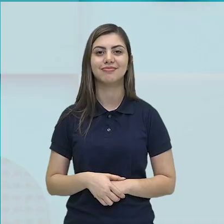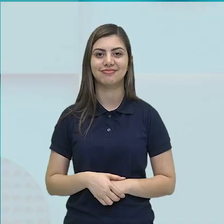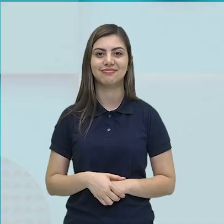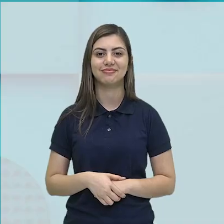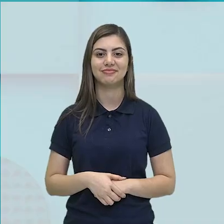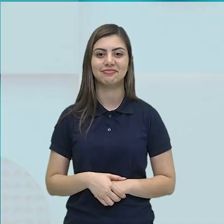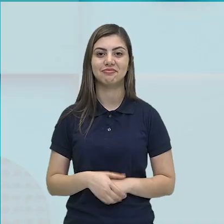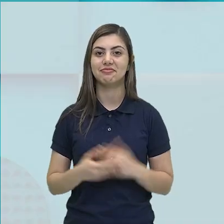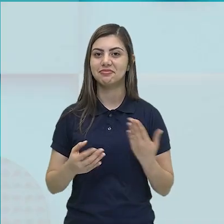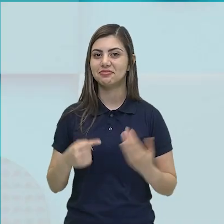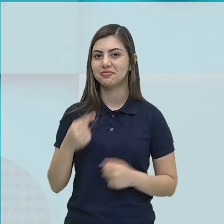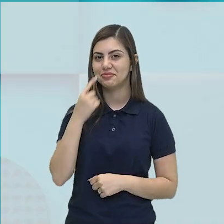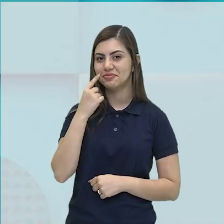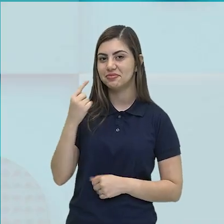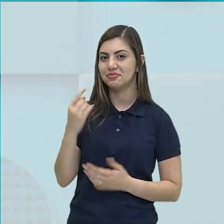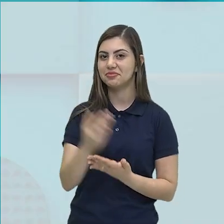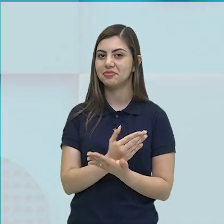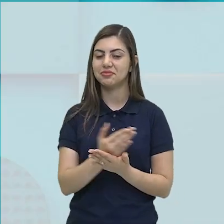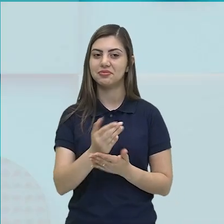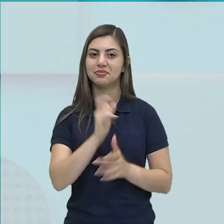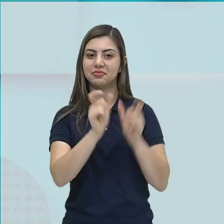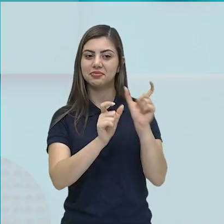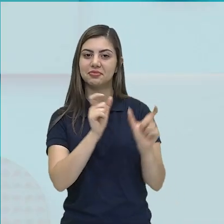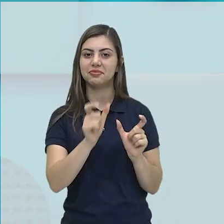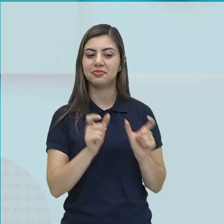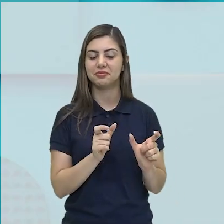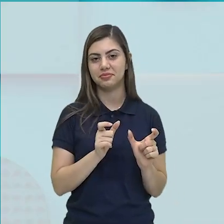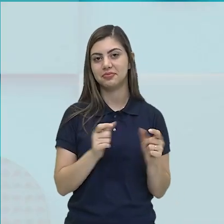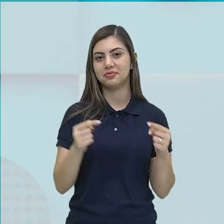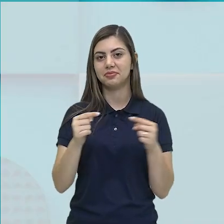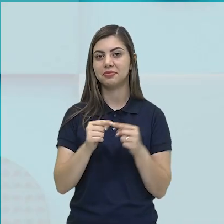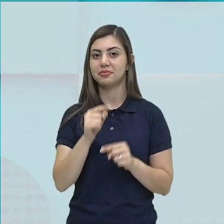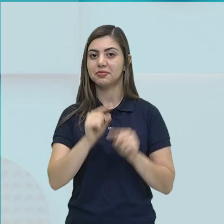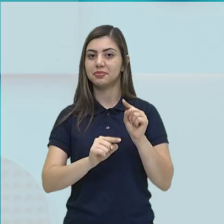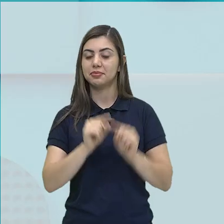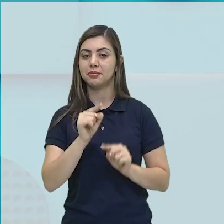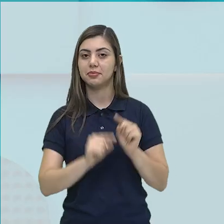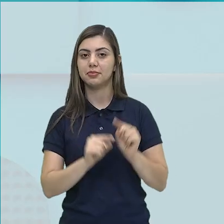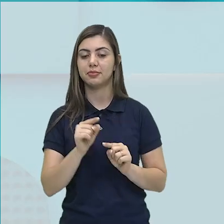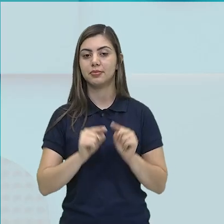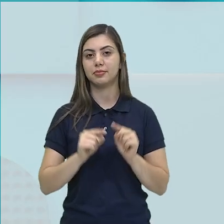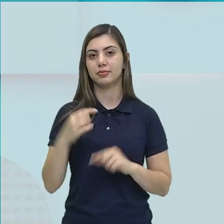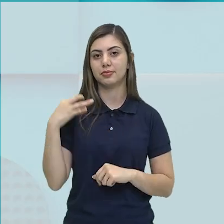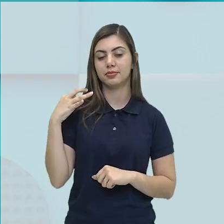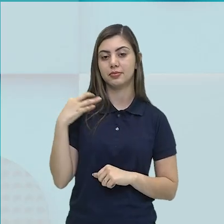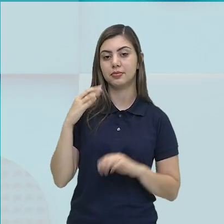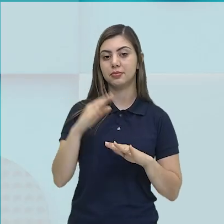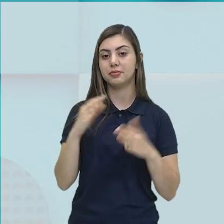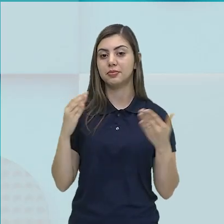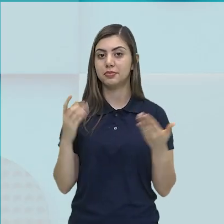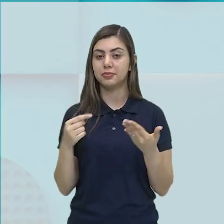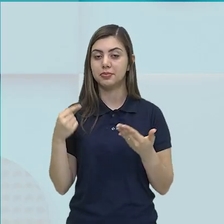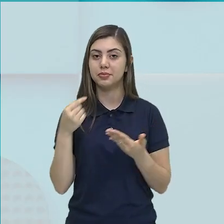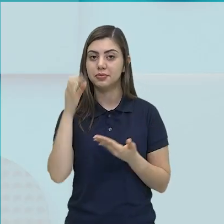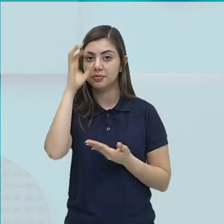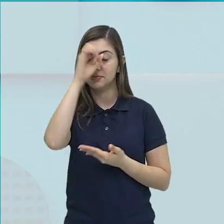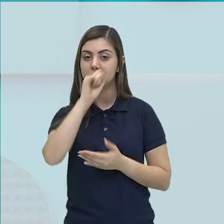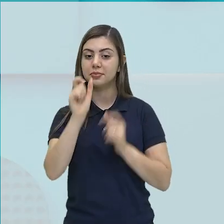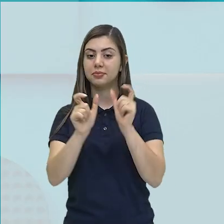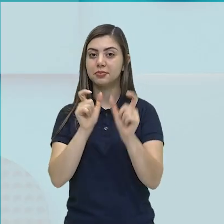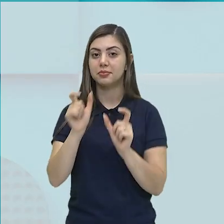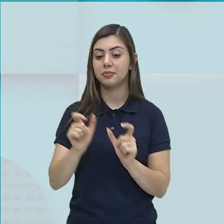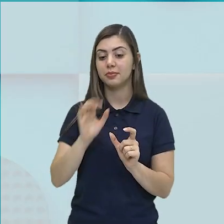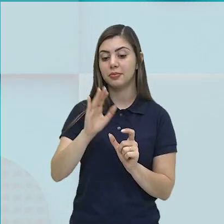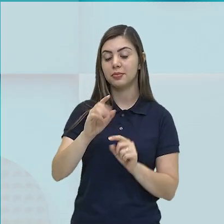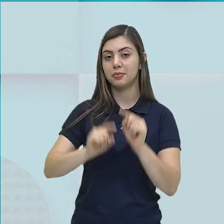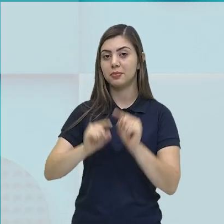Ok, então vimos aí alguns exemplos de mais objetos, né? E vamos continuar com um vocabulário, mas agora de